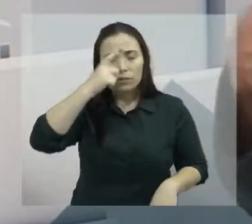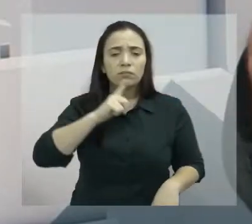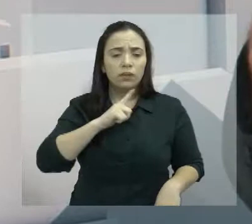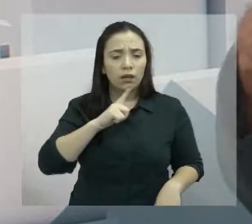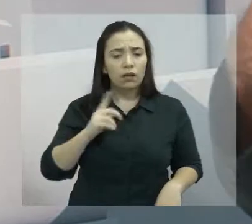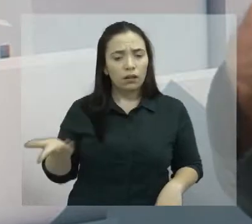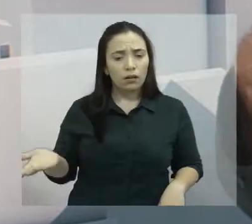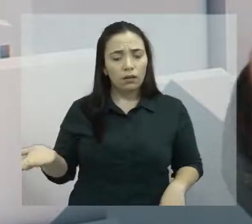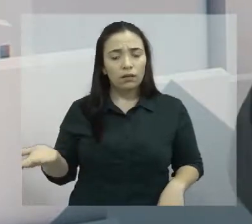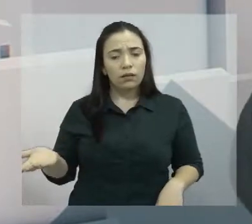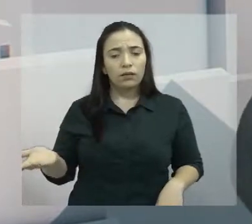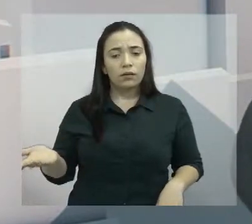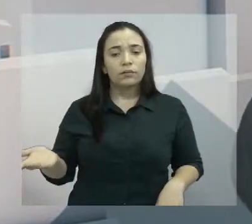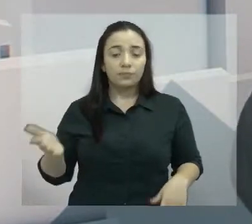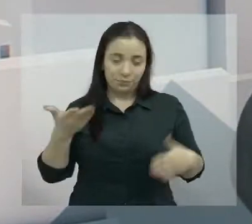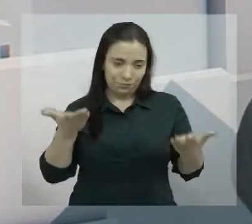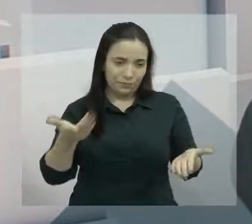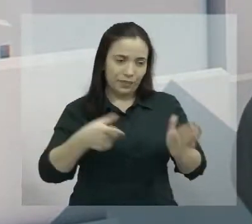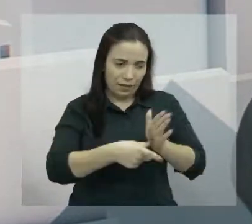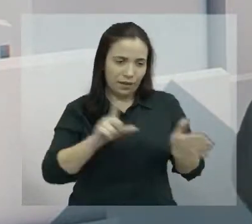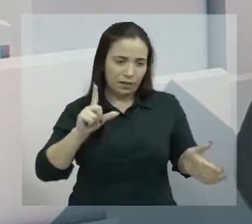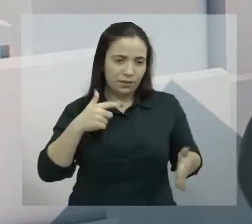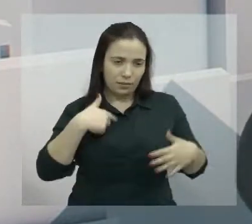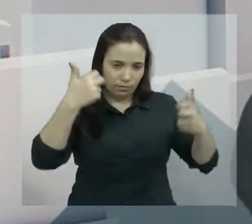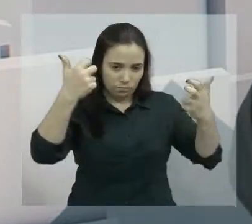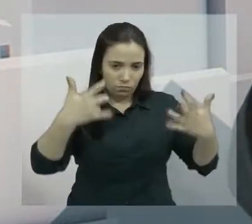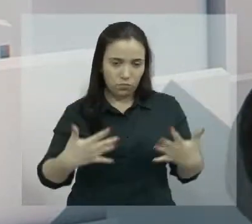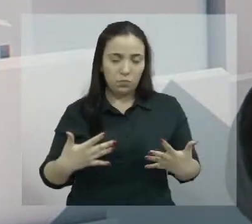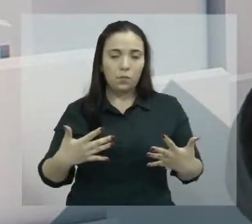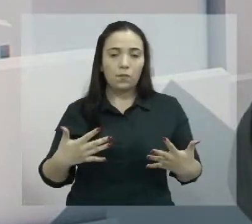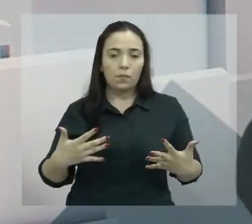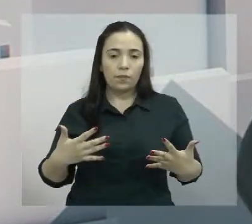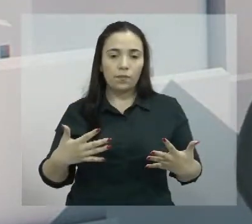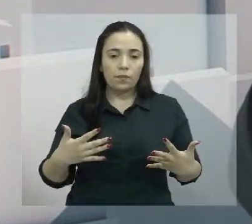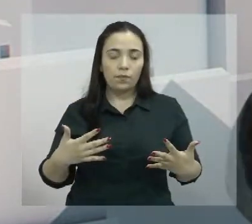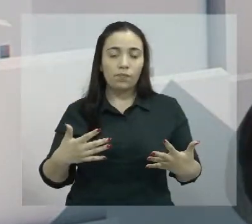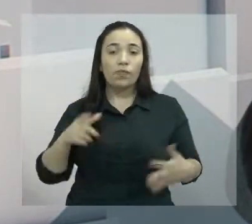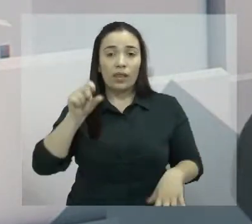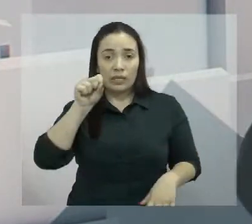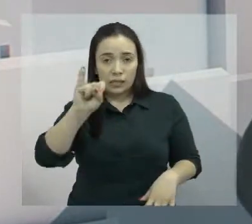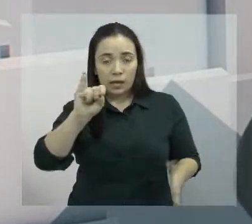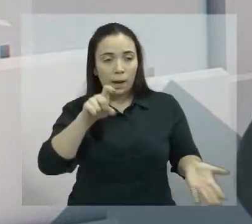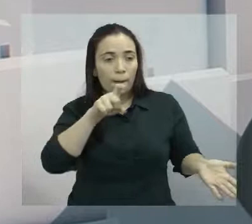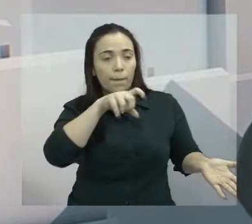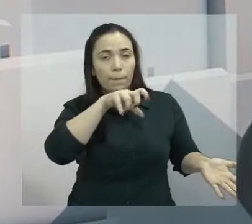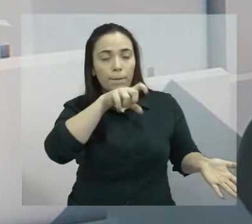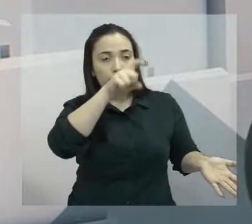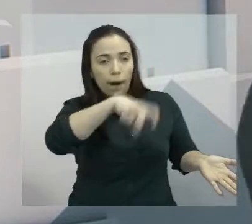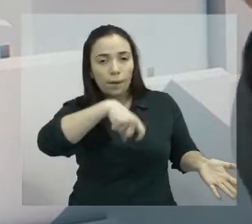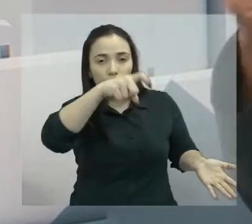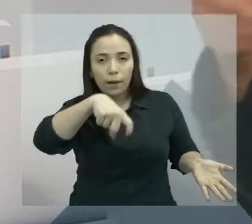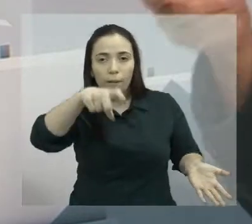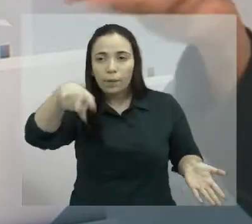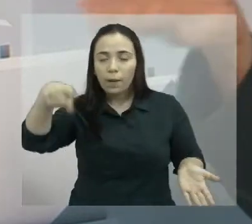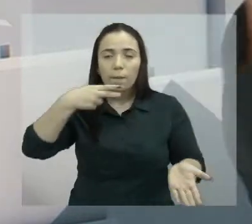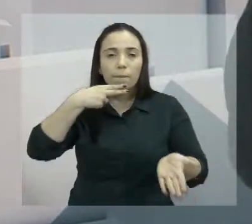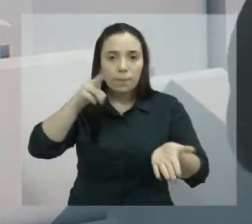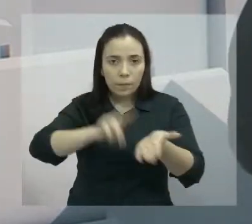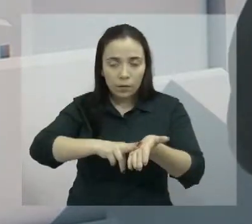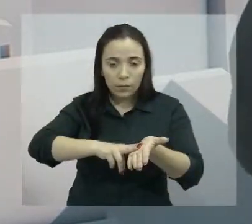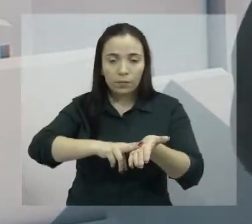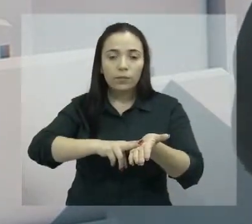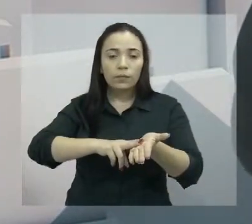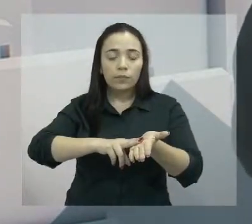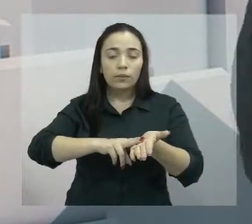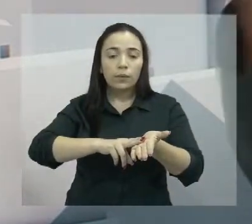porque como eu falei, né, toda a indústria ela precisa de matéria-prima, né, para poder produzir. Né? E no caso dessa indústria